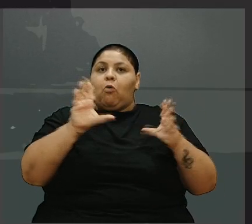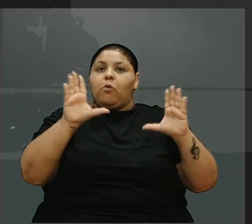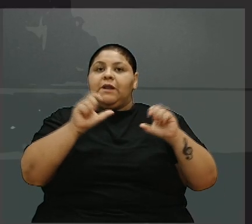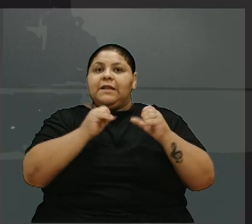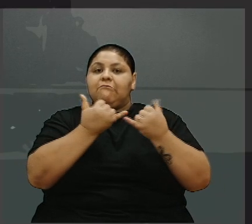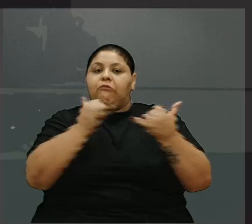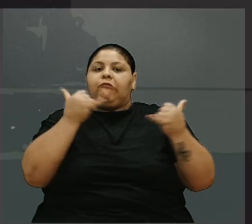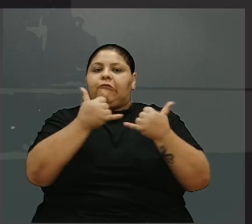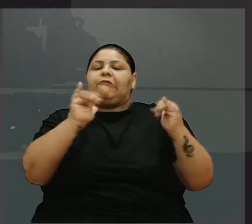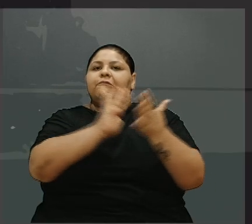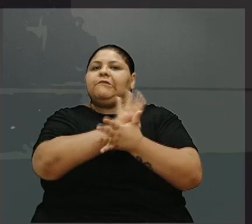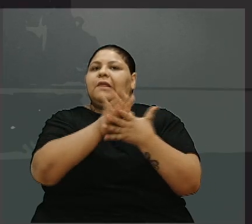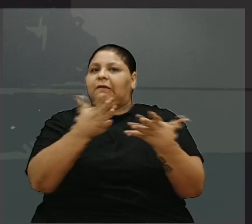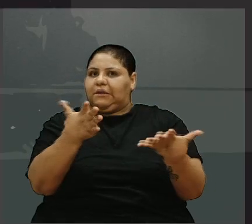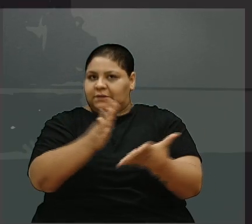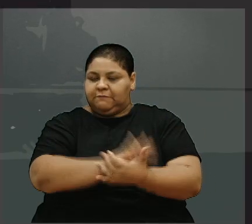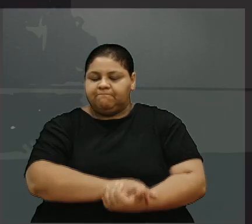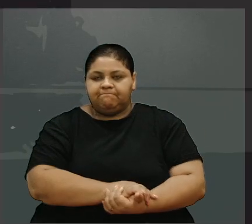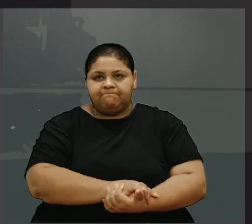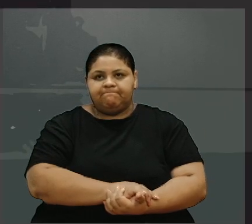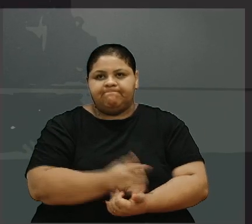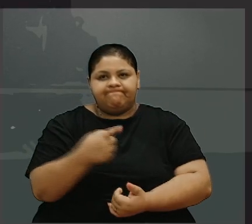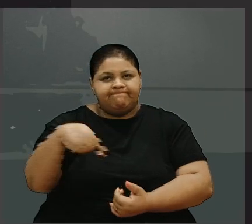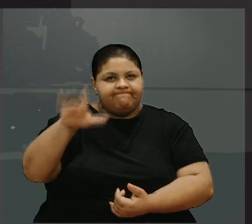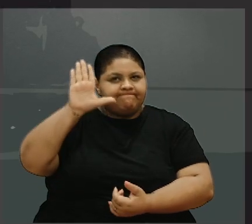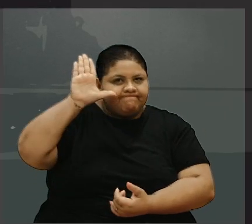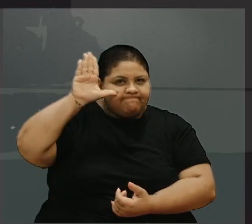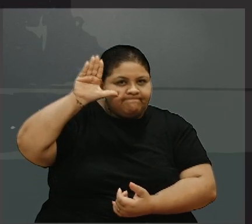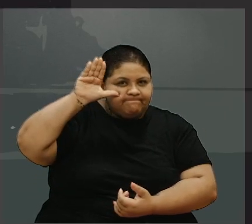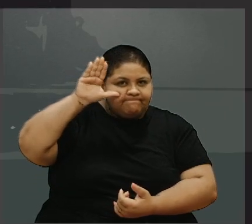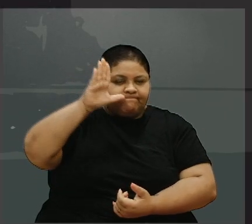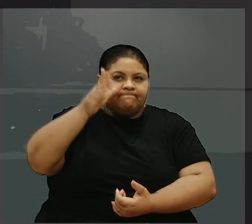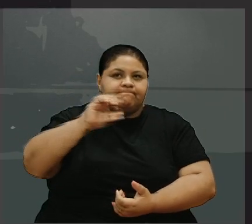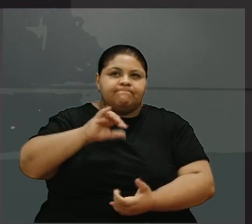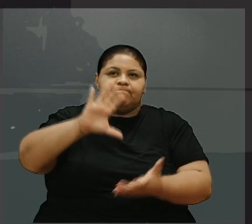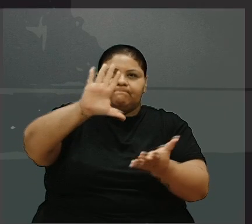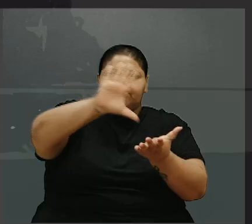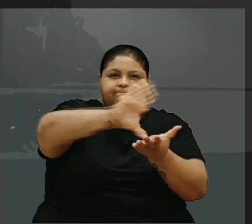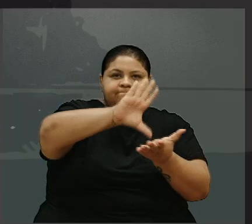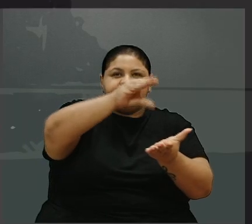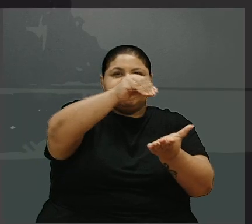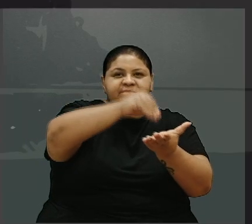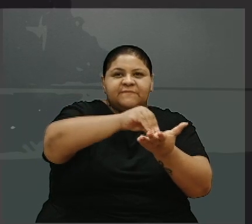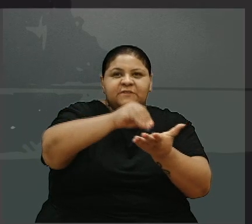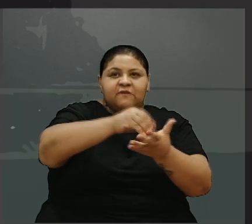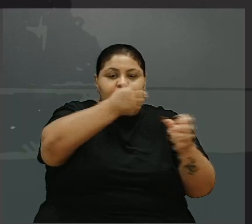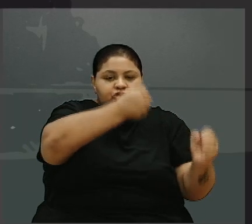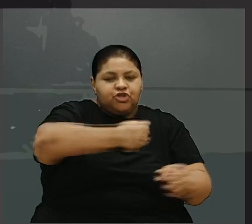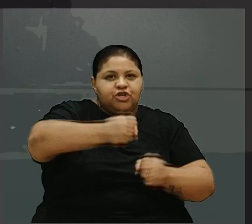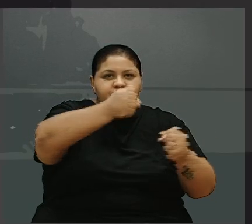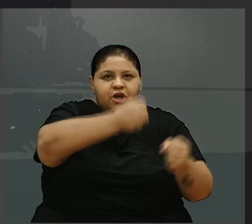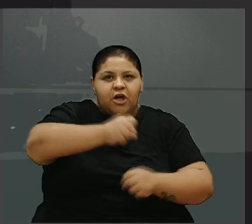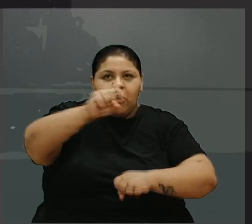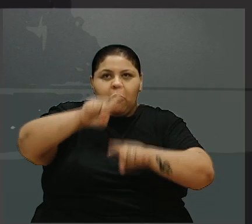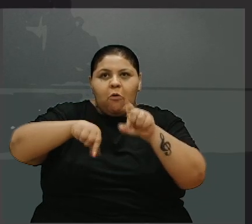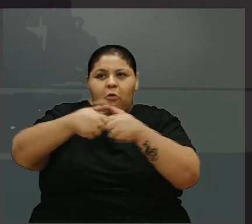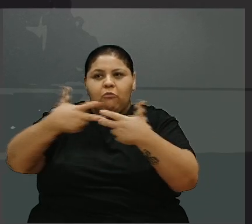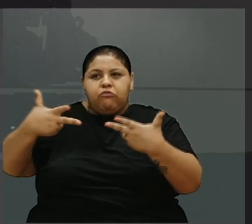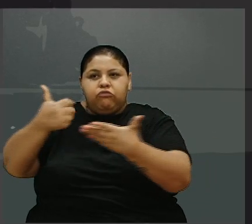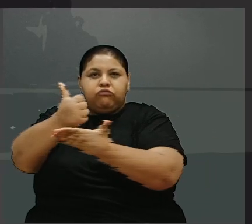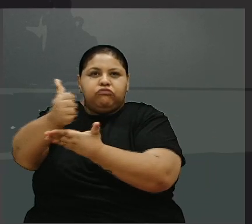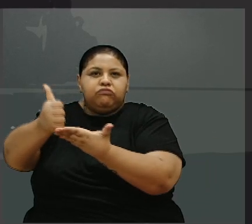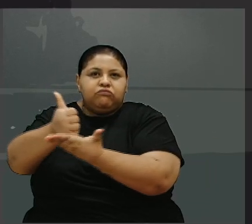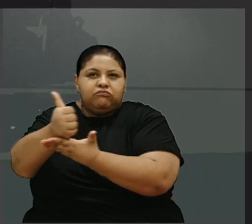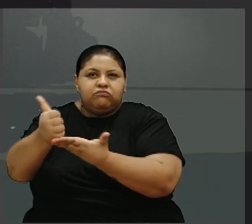elétrica. Então, a gente observa as situações dos parques, falta de vassouras, itens básicos em